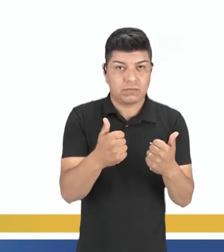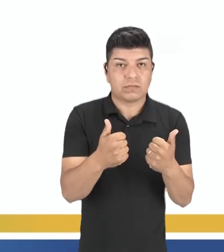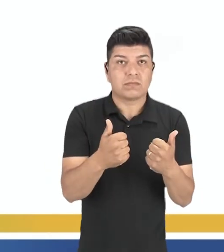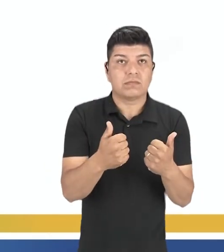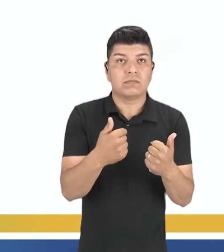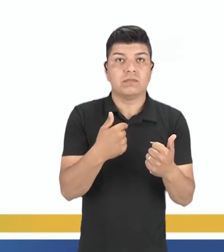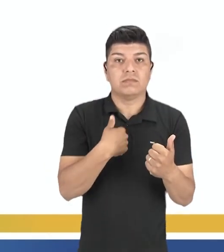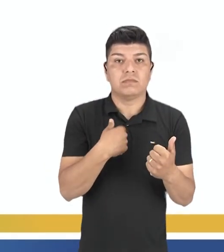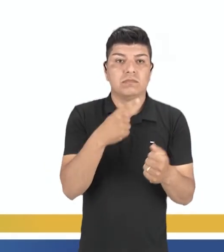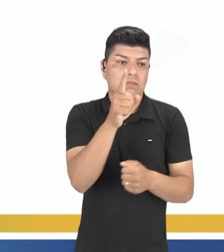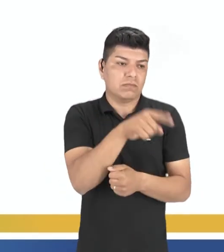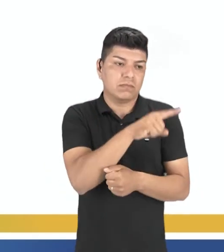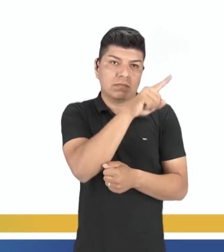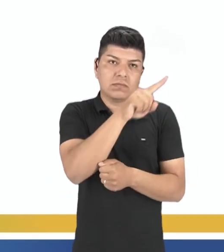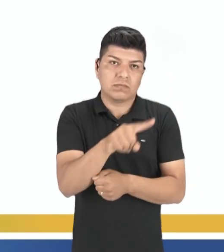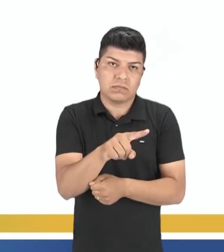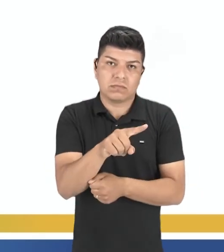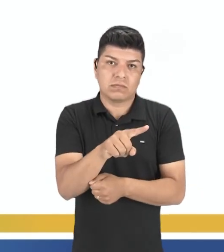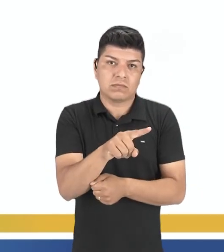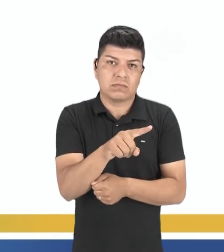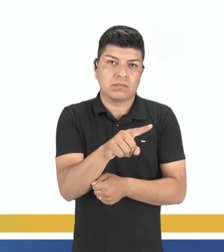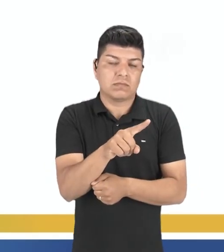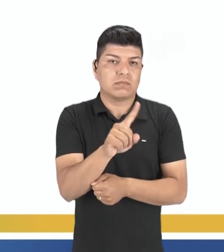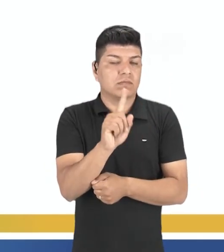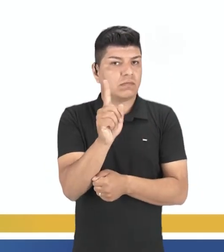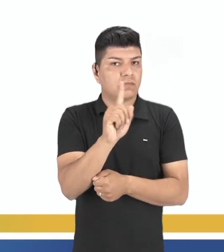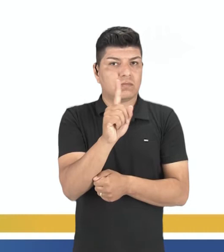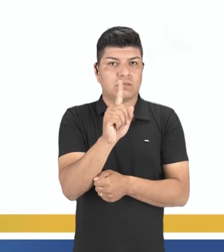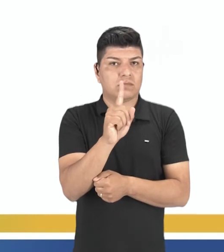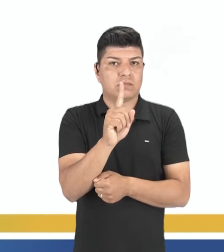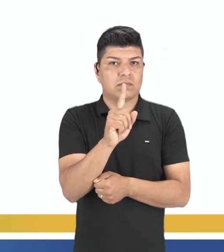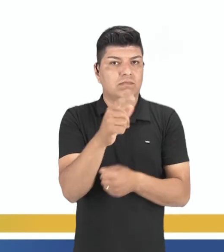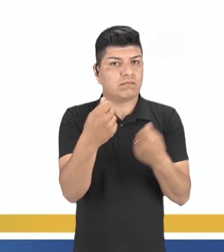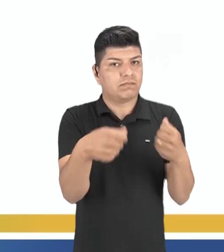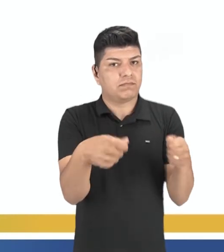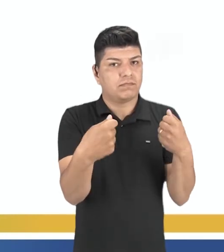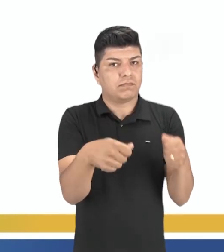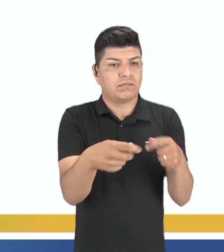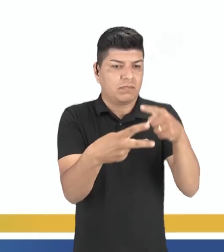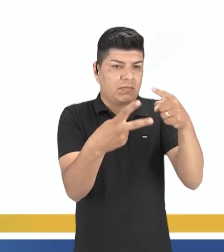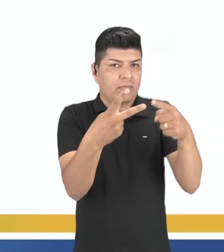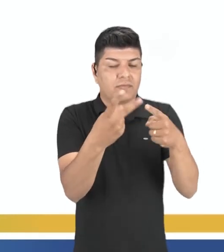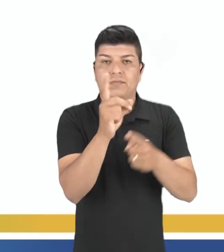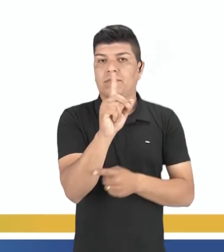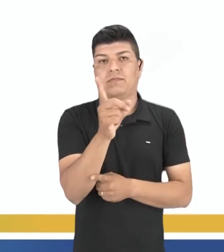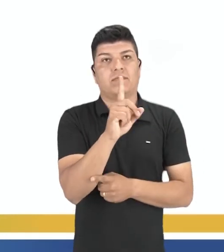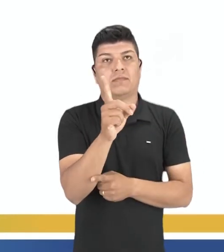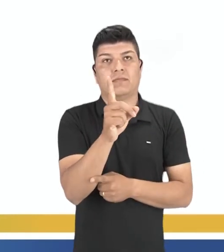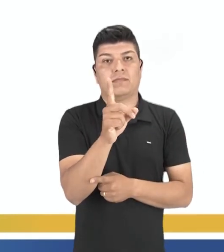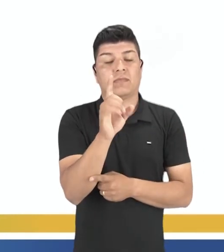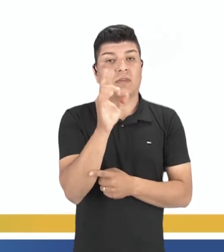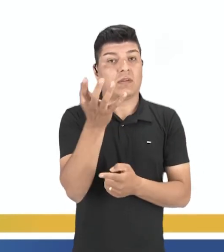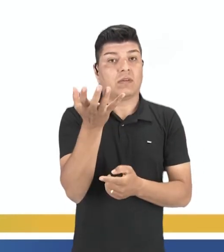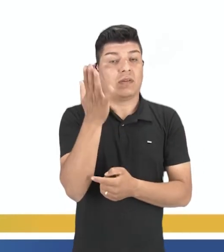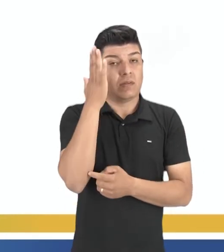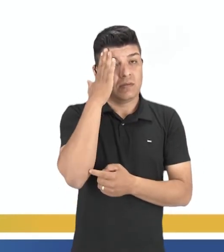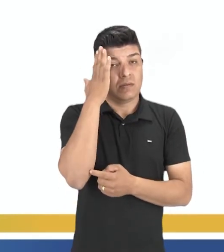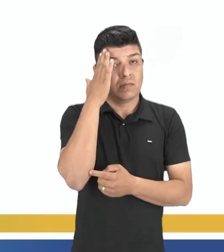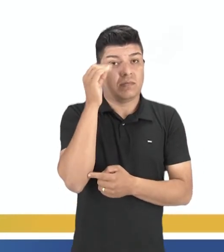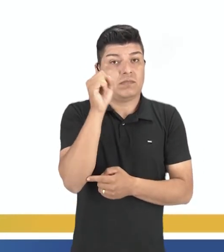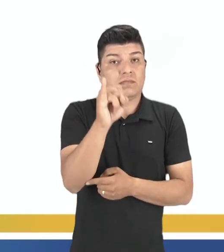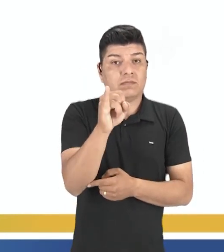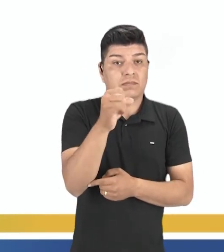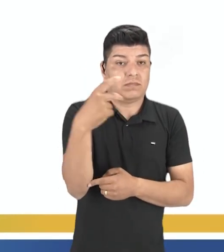eu não estou excluindo, não estou colocando a dependência de ocorrer nas duas, e eu só quero saber esses